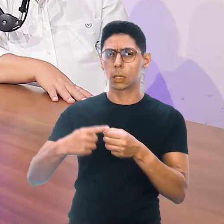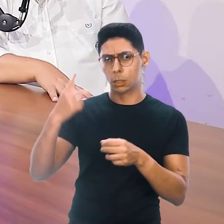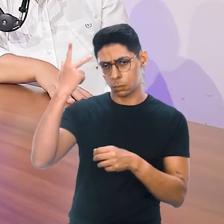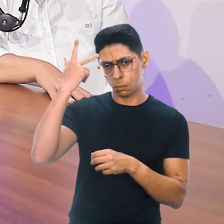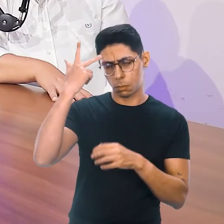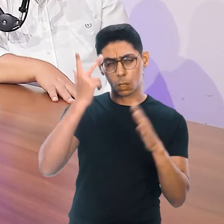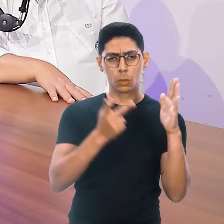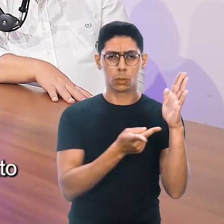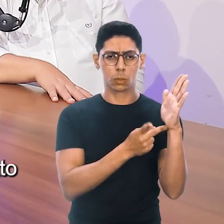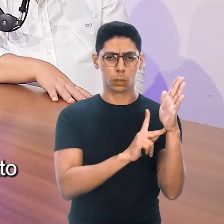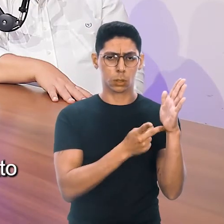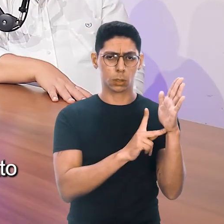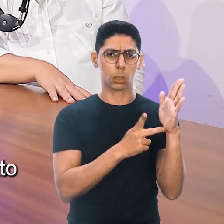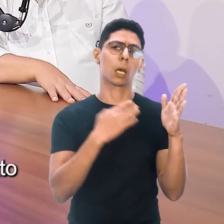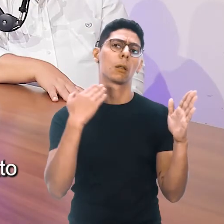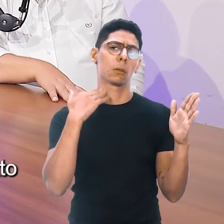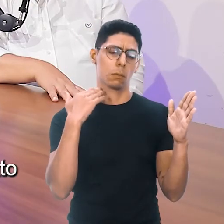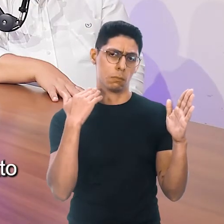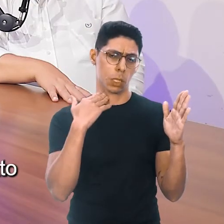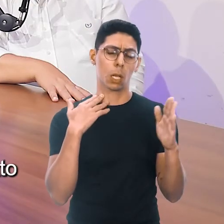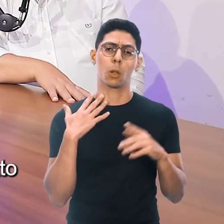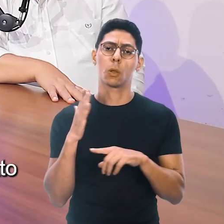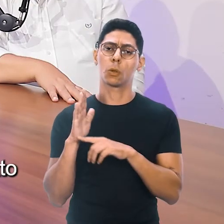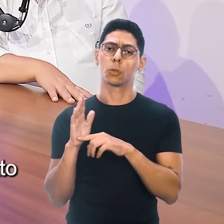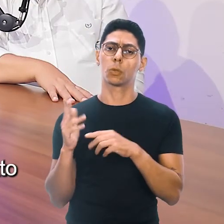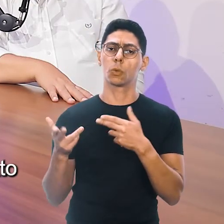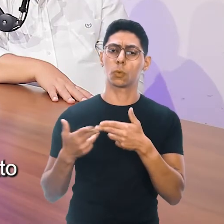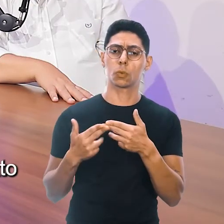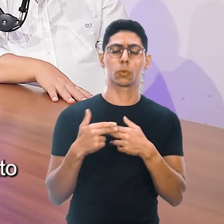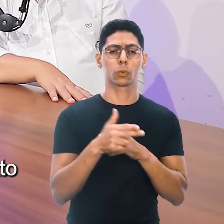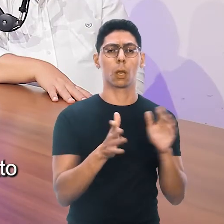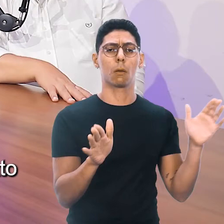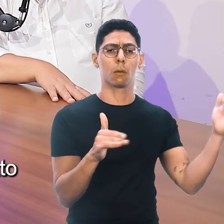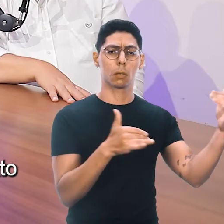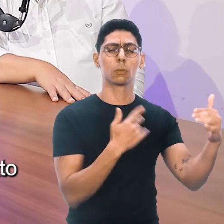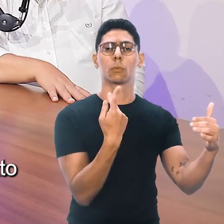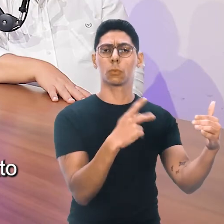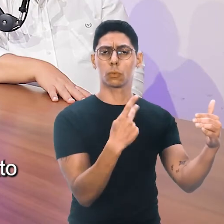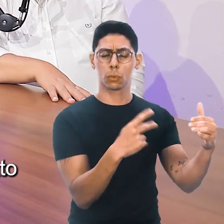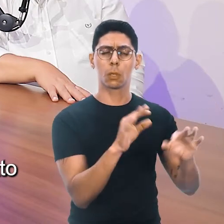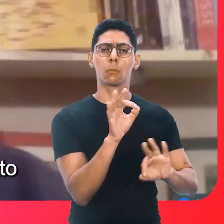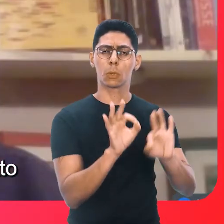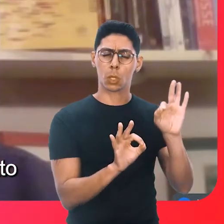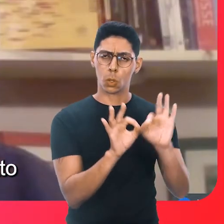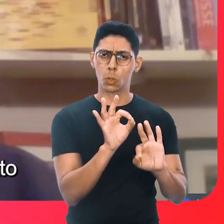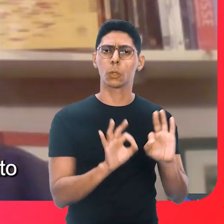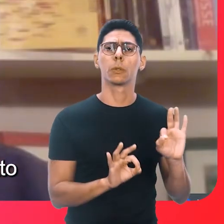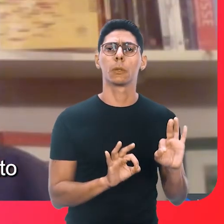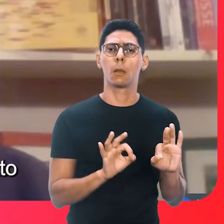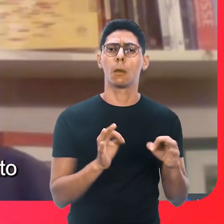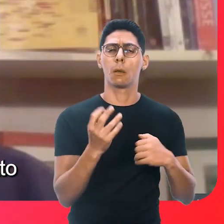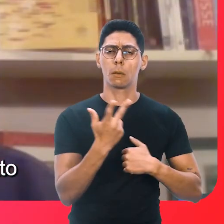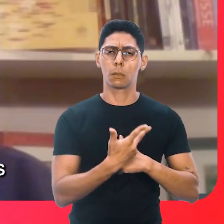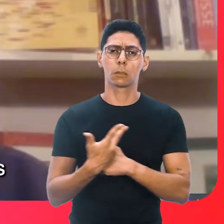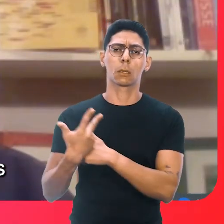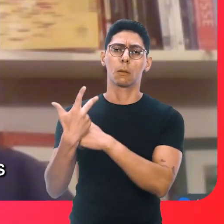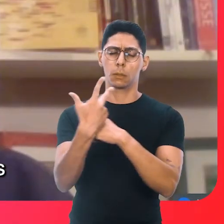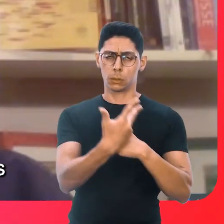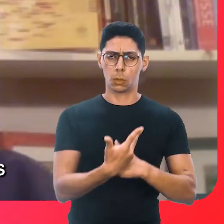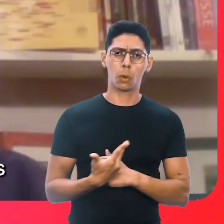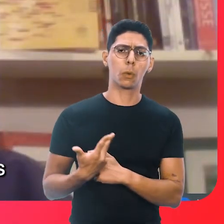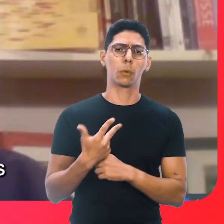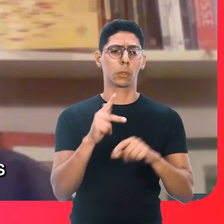Sindicato dos Bancários, a gente utilizava o estúdio lá do Sindicato dos Bancários para fazer as gravações, as edições